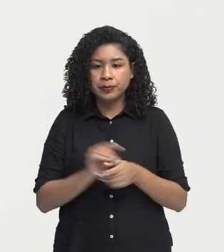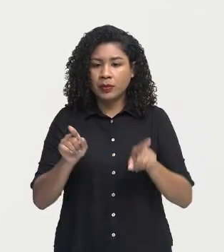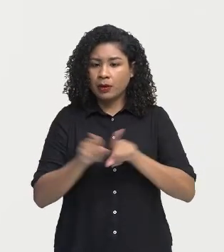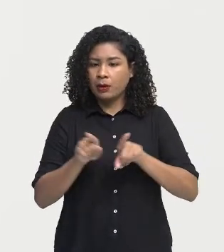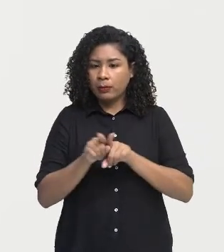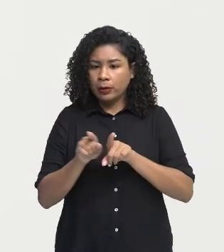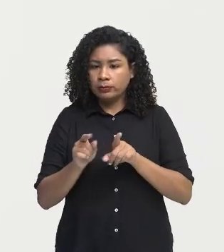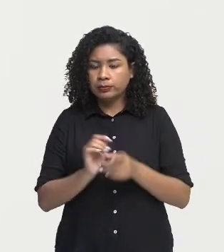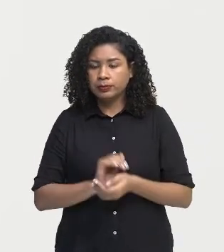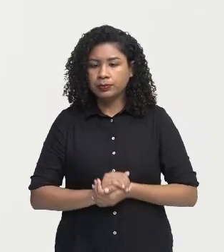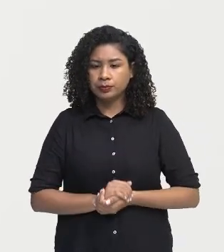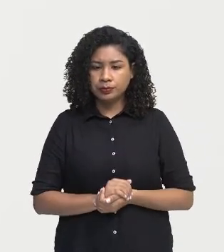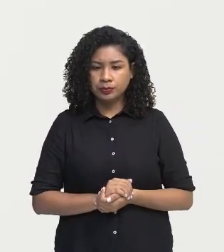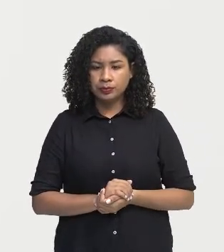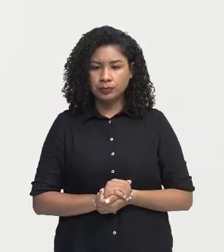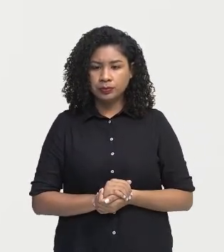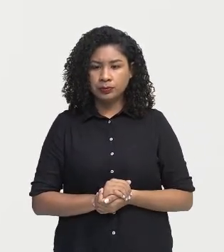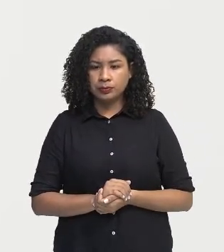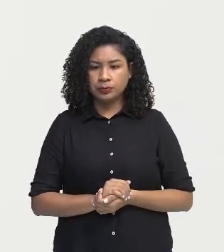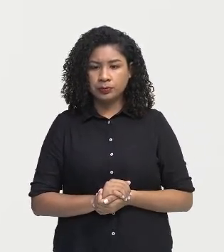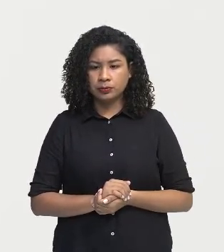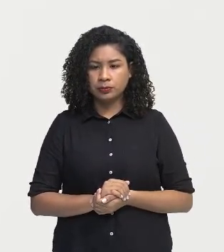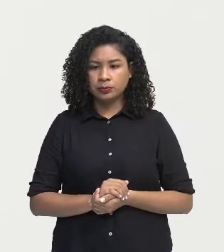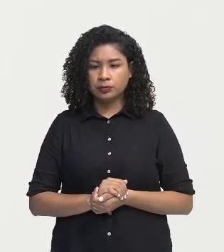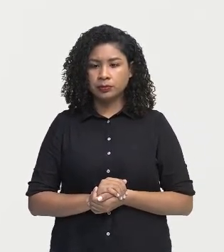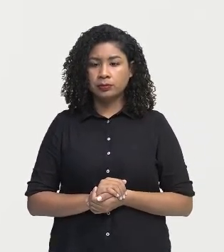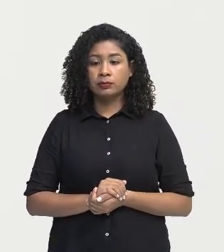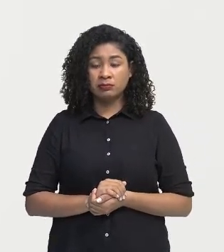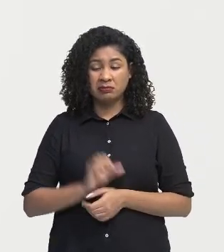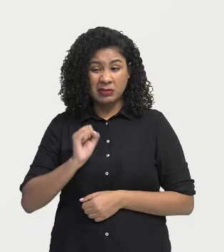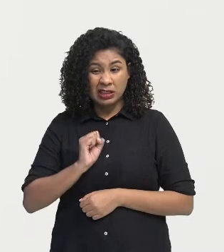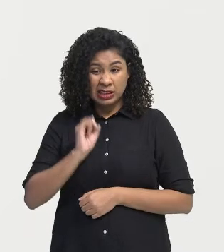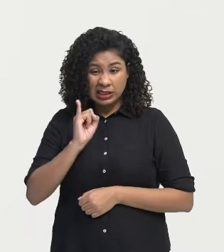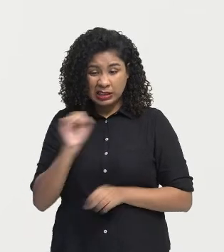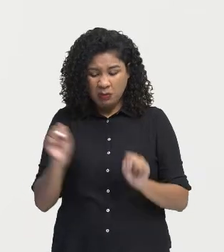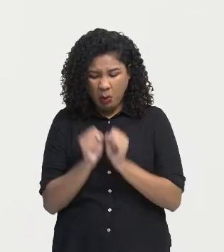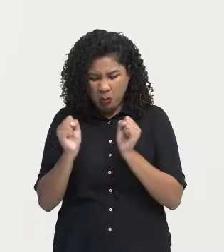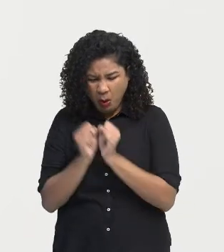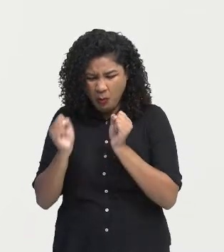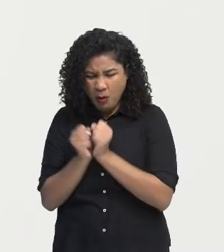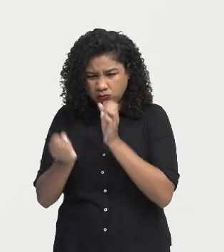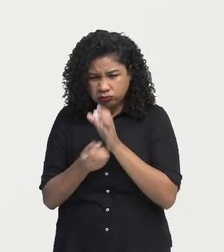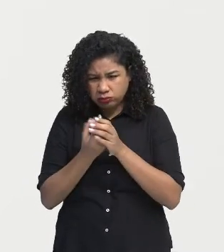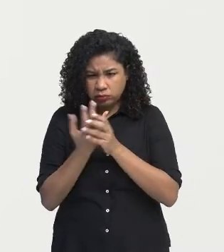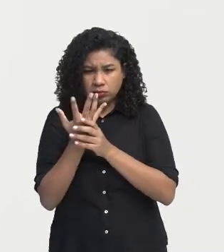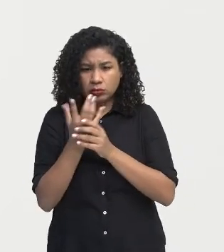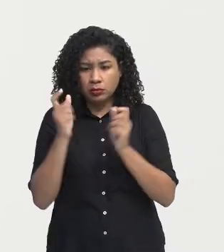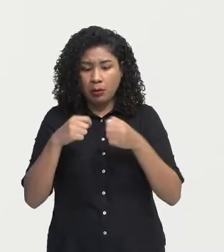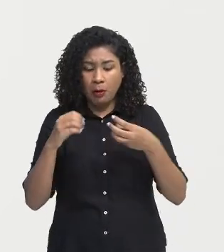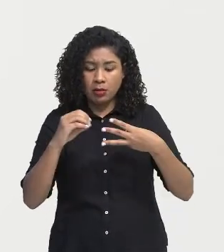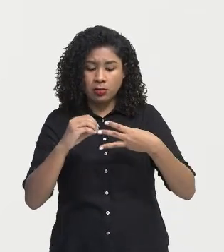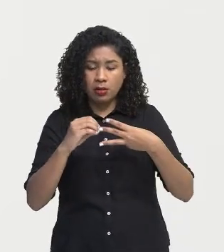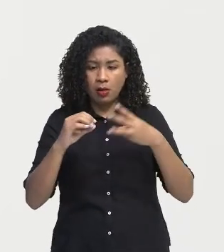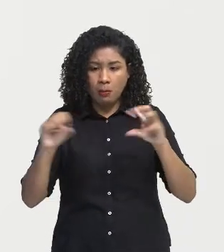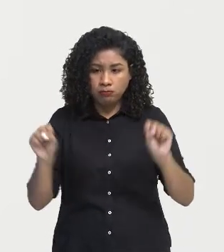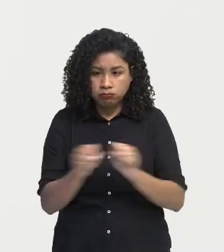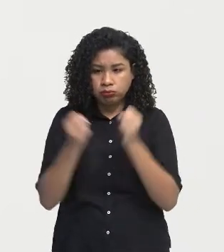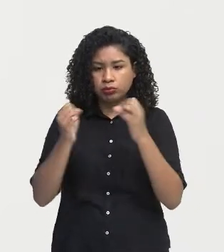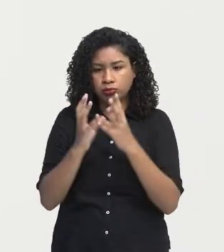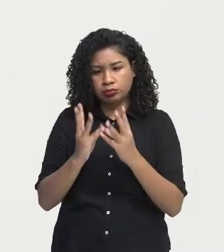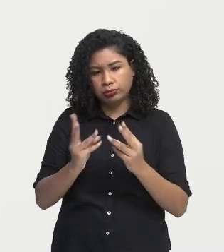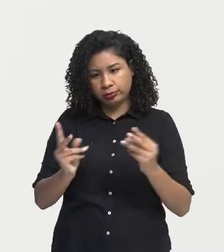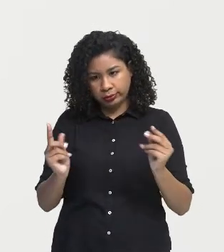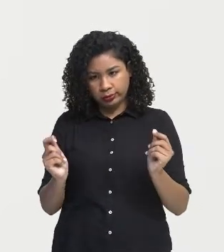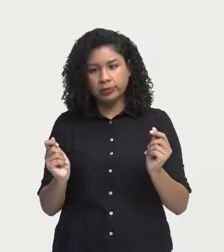produção excessiva pode destruir uma célula por autodigestão. Tá? Então eu tenho aqui essa representação do